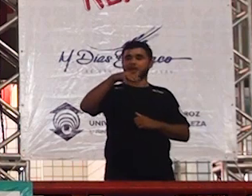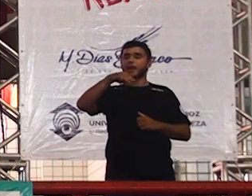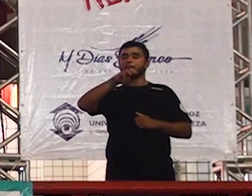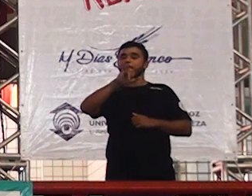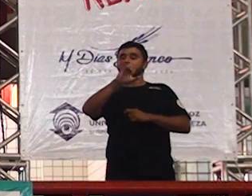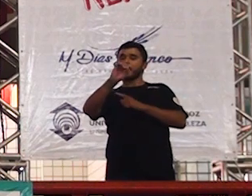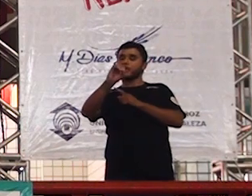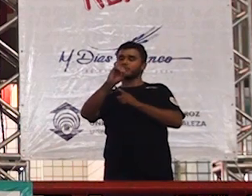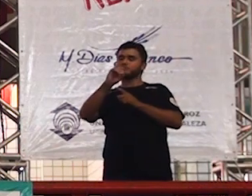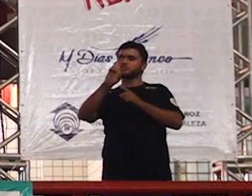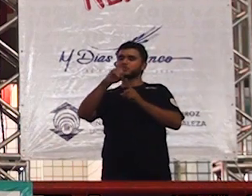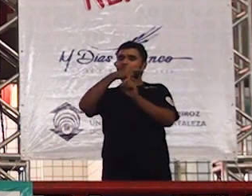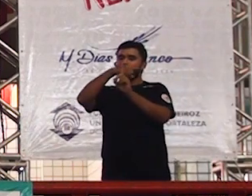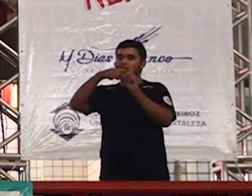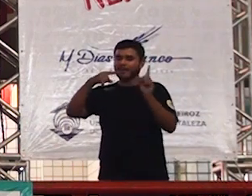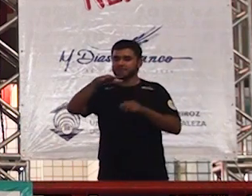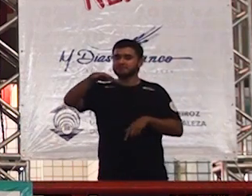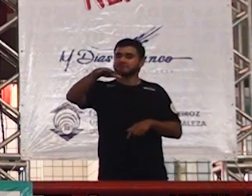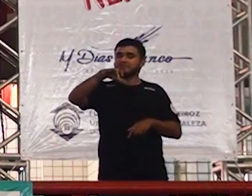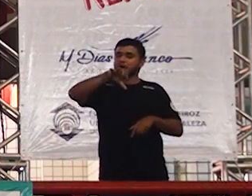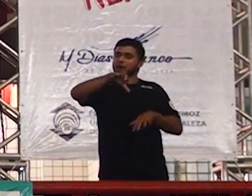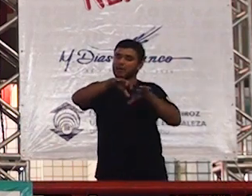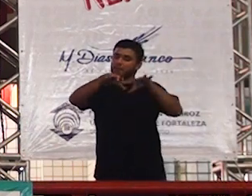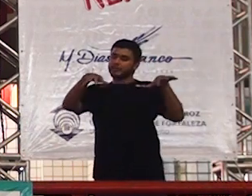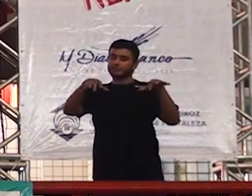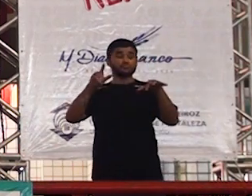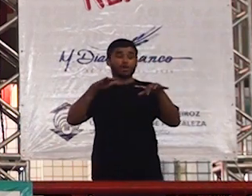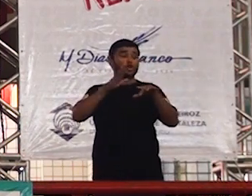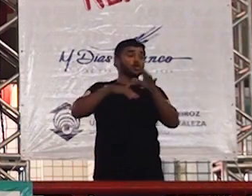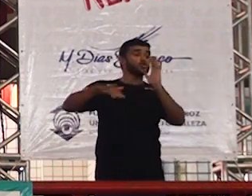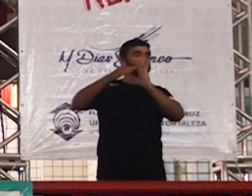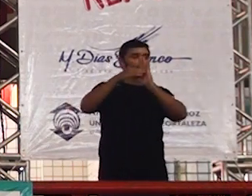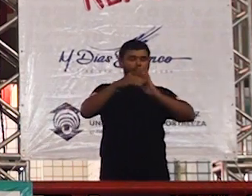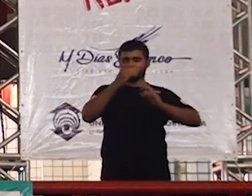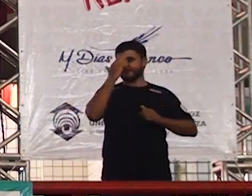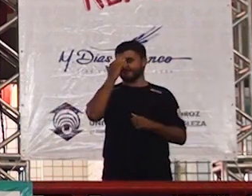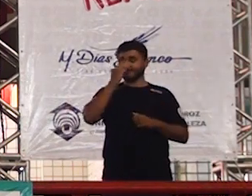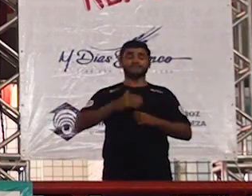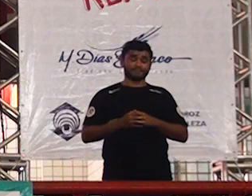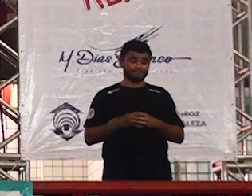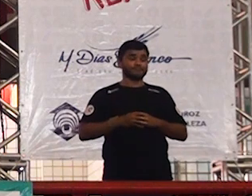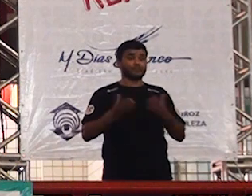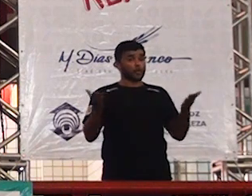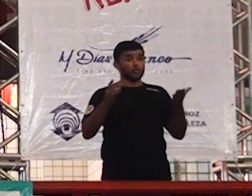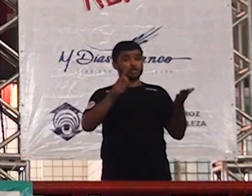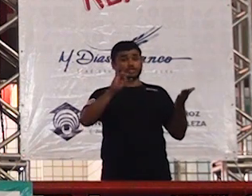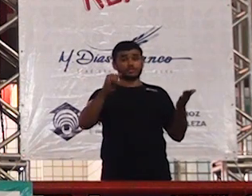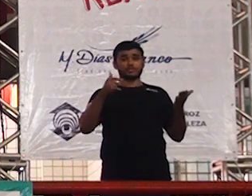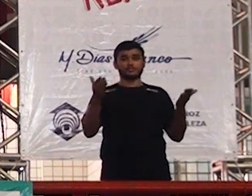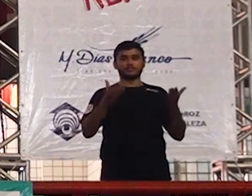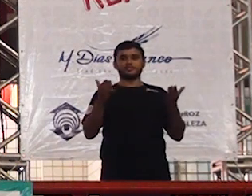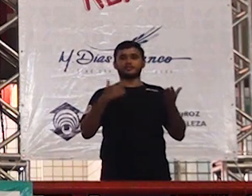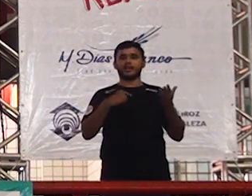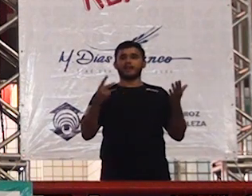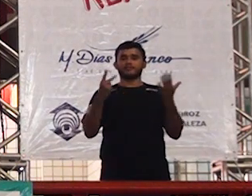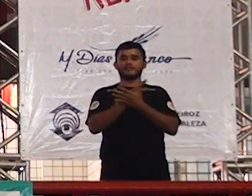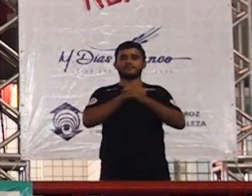Outra criatura escreveu: nos dias de hoje, a educação está muito precoce.